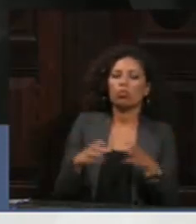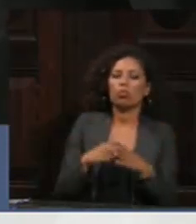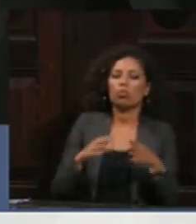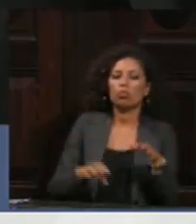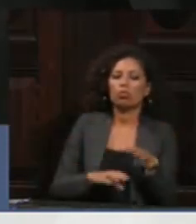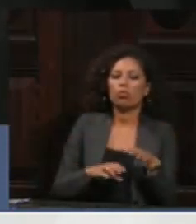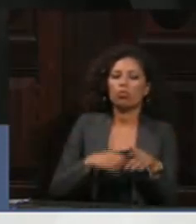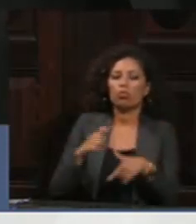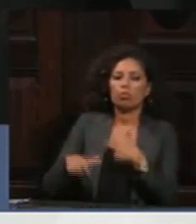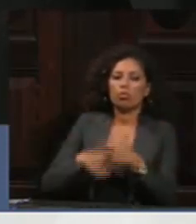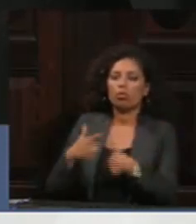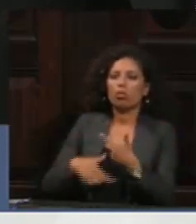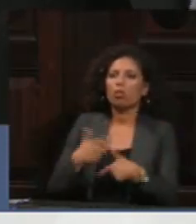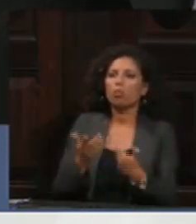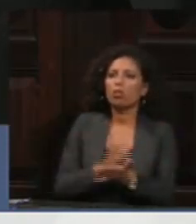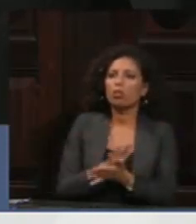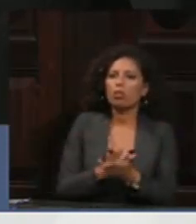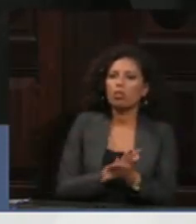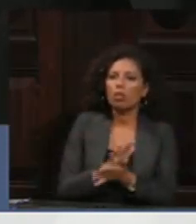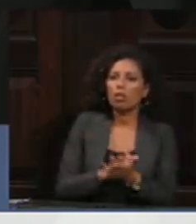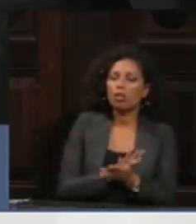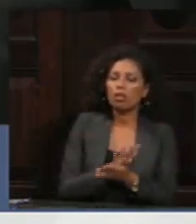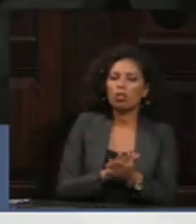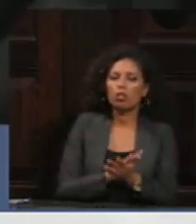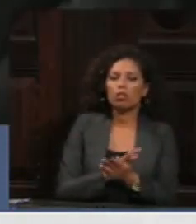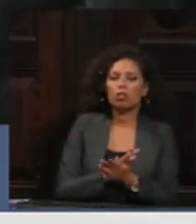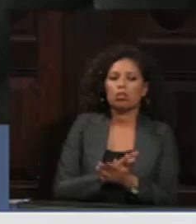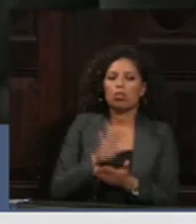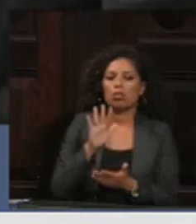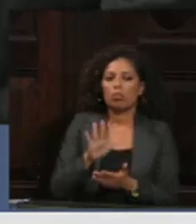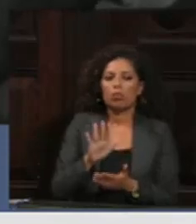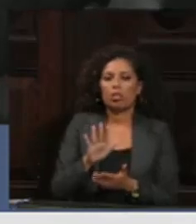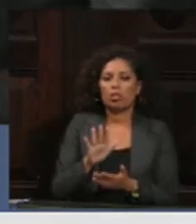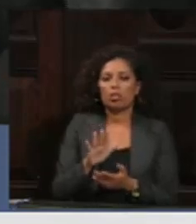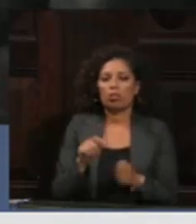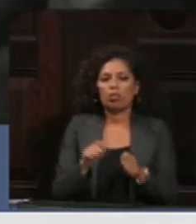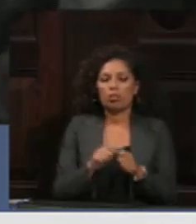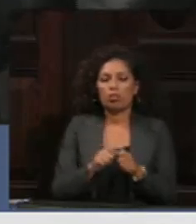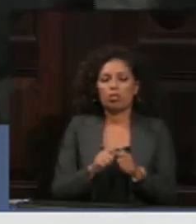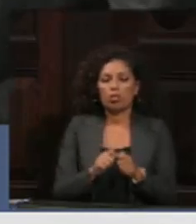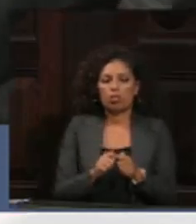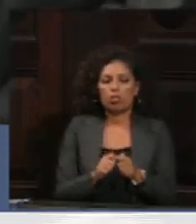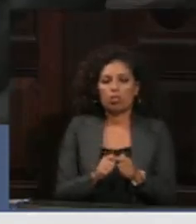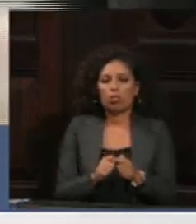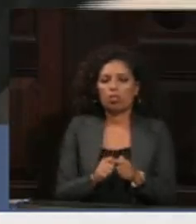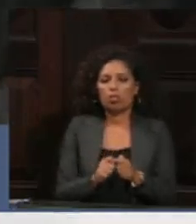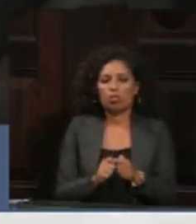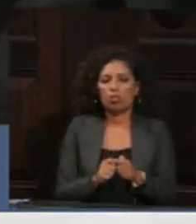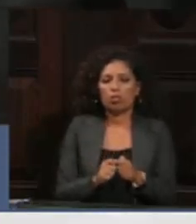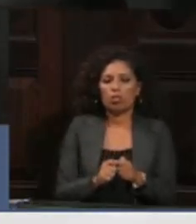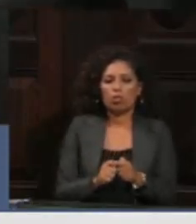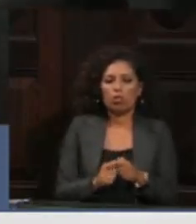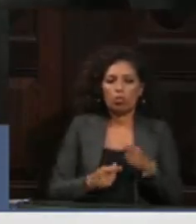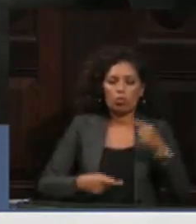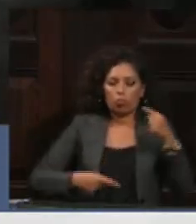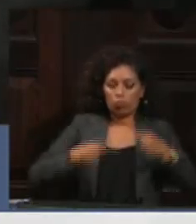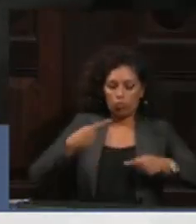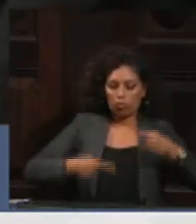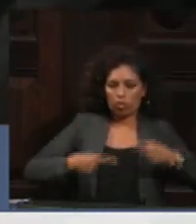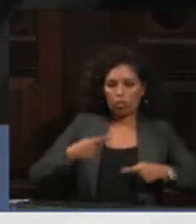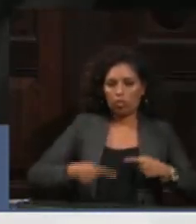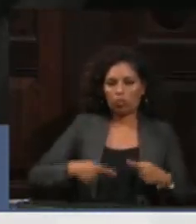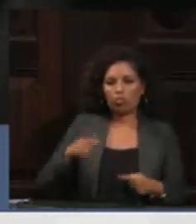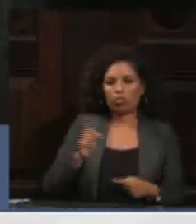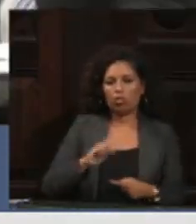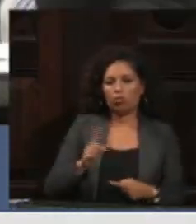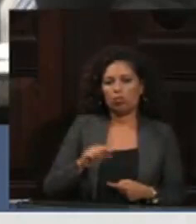deputados estão imbuídos dessa missão e que não se faça propaganda política aqui, porque está todo mundo no mesmo barco. É só